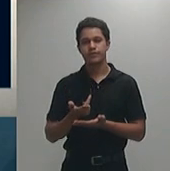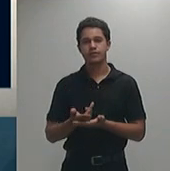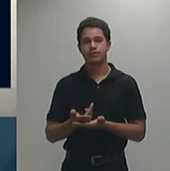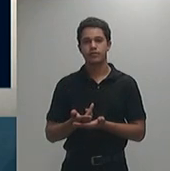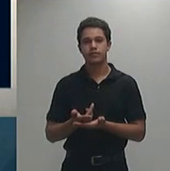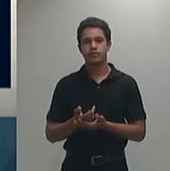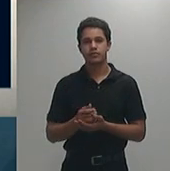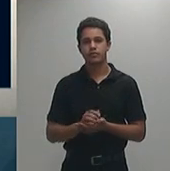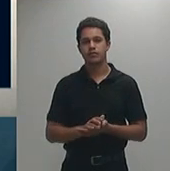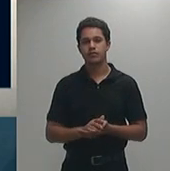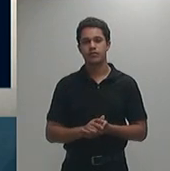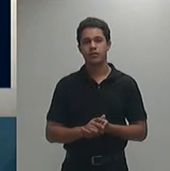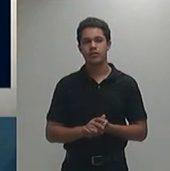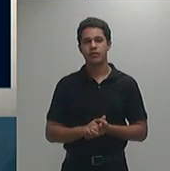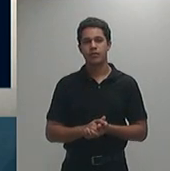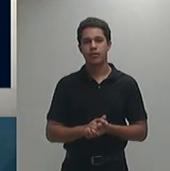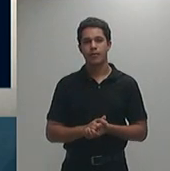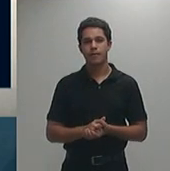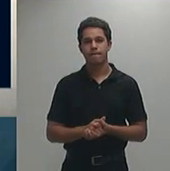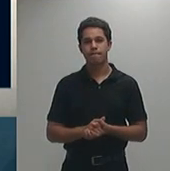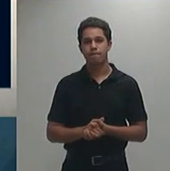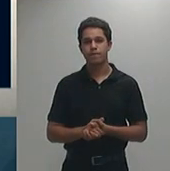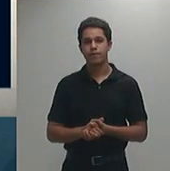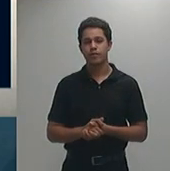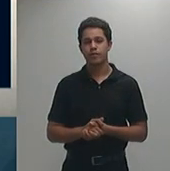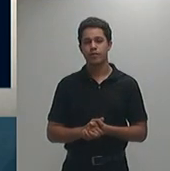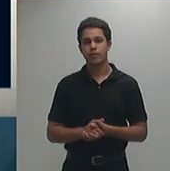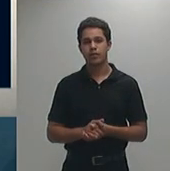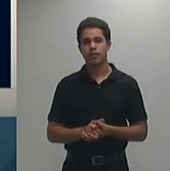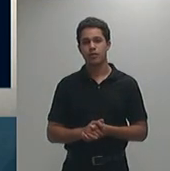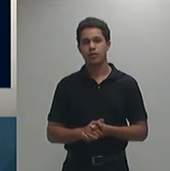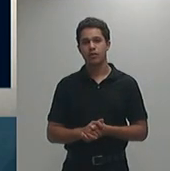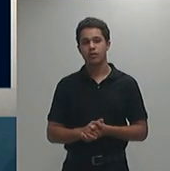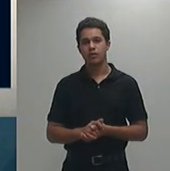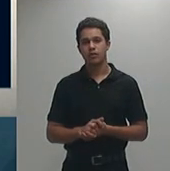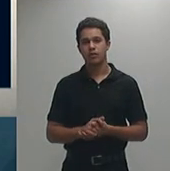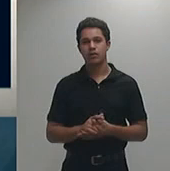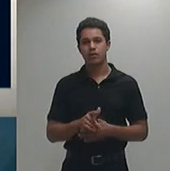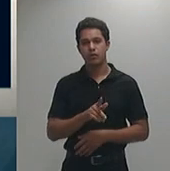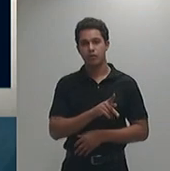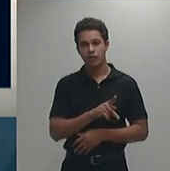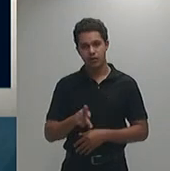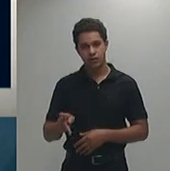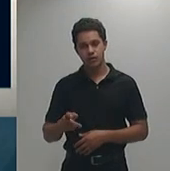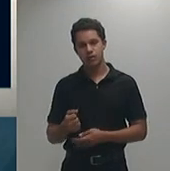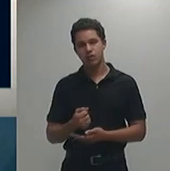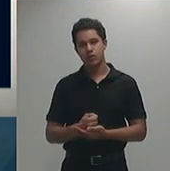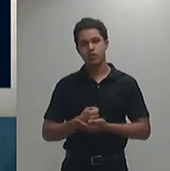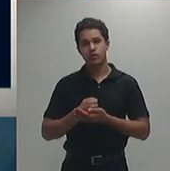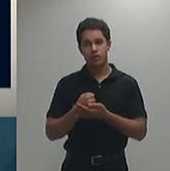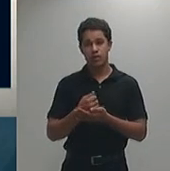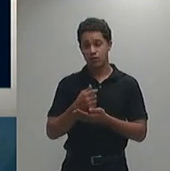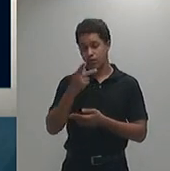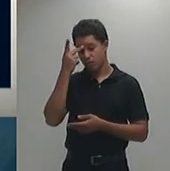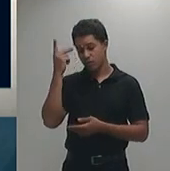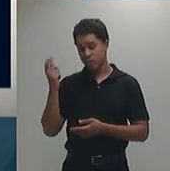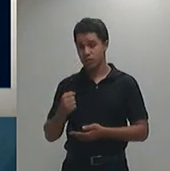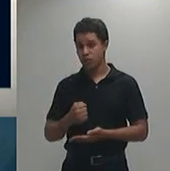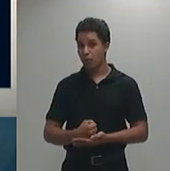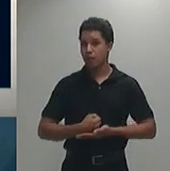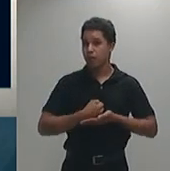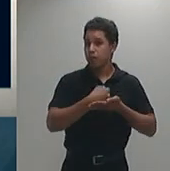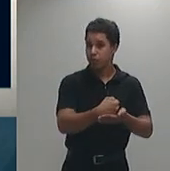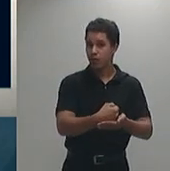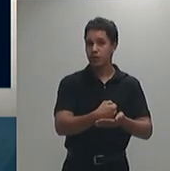o presidente da ele só se sustenta pela parte que apoia-se a